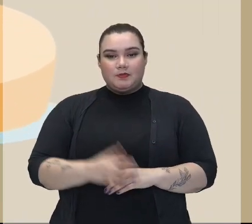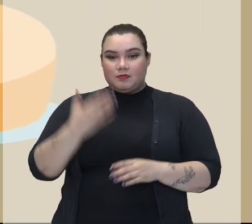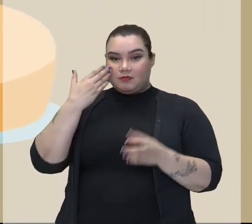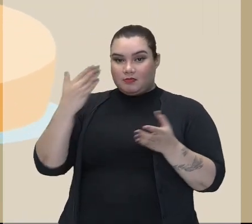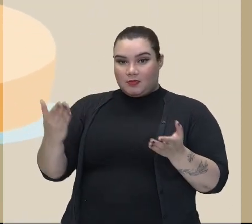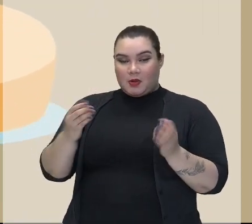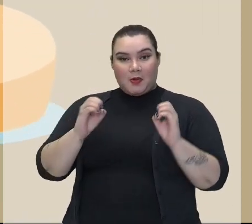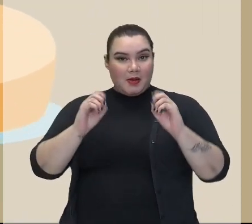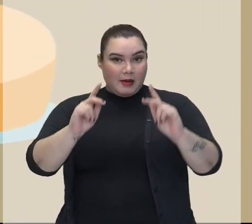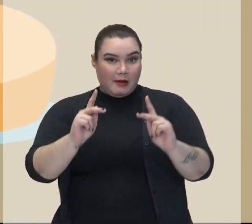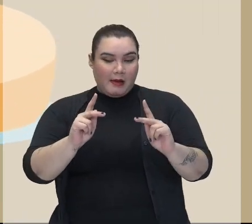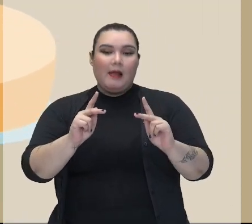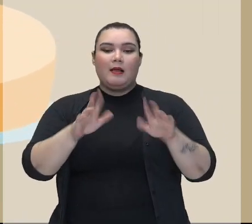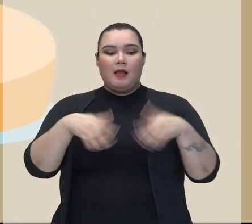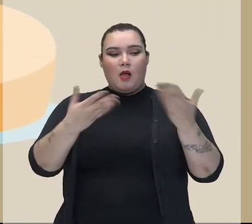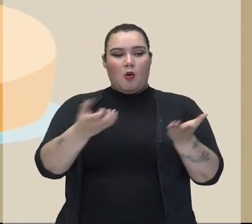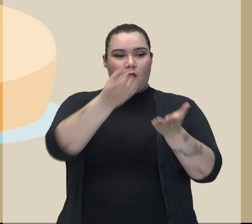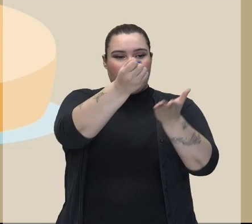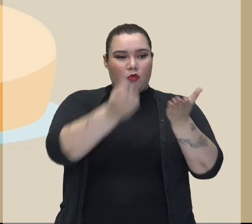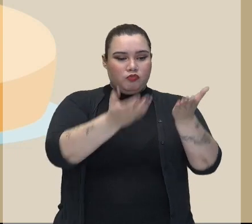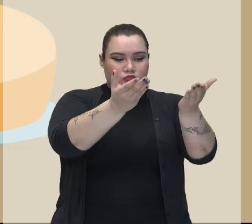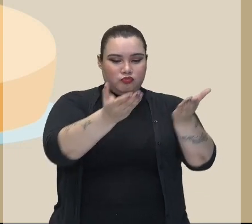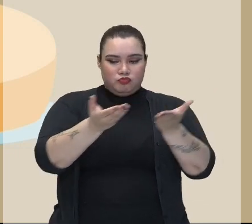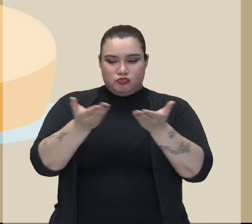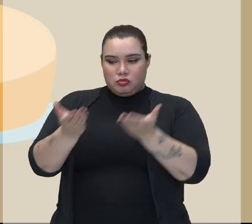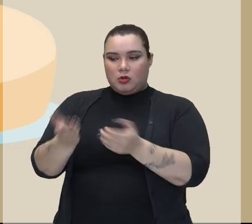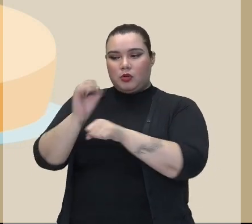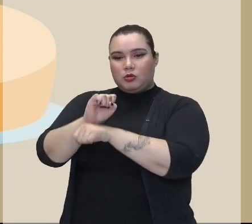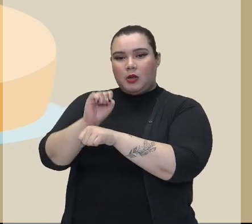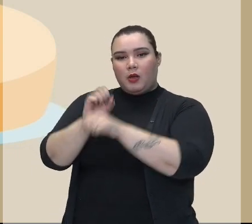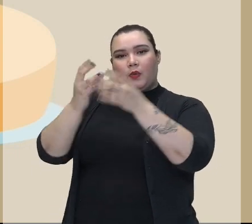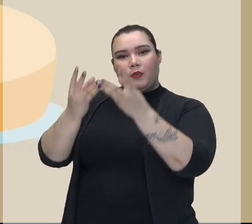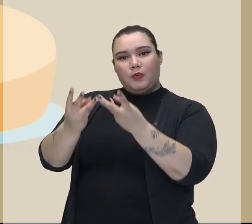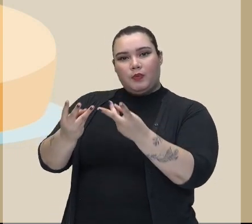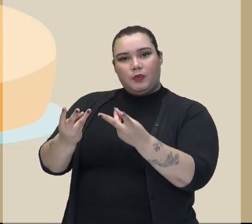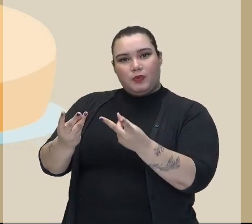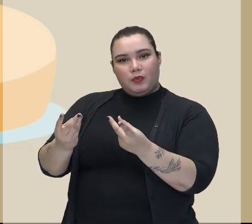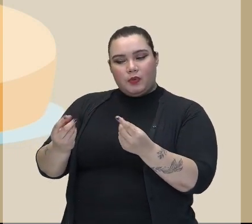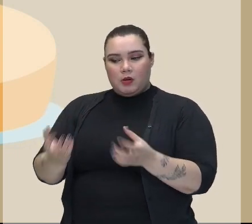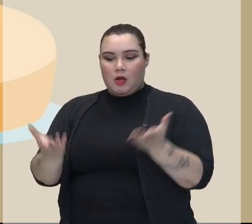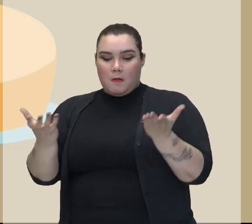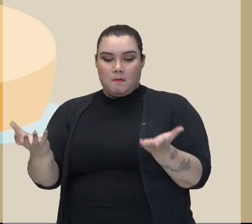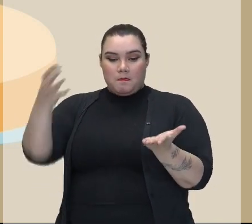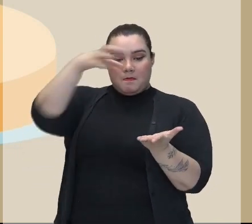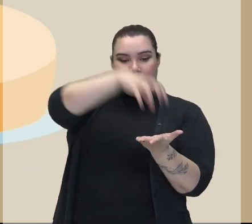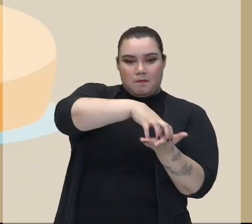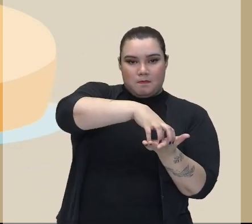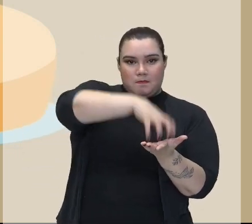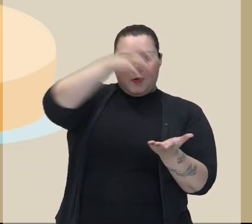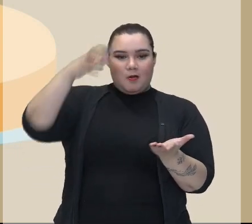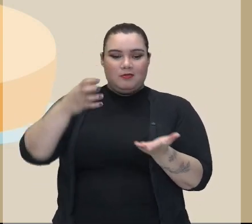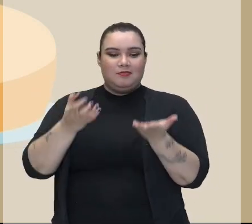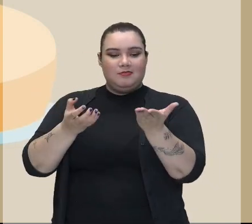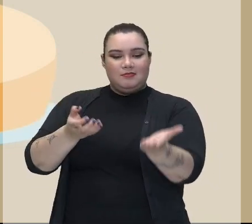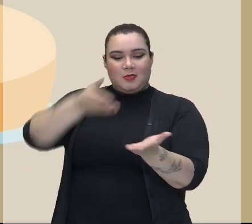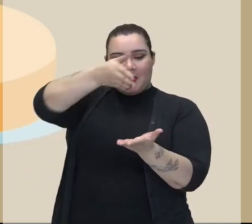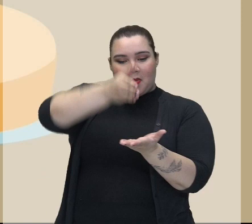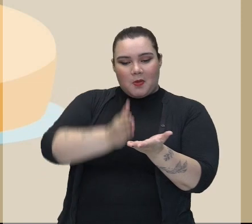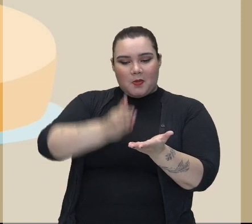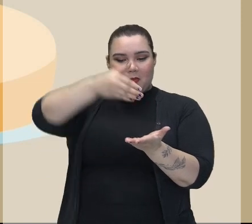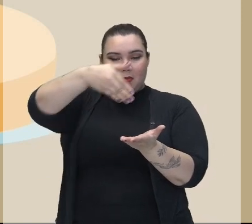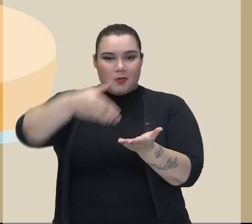Sexto passo: retire do forno, espere esfriar um pouco para desenformar e sirva as porções em